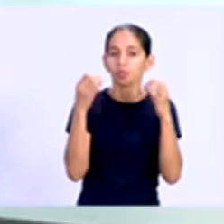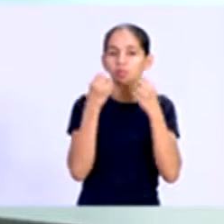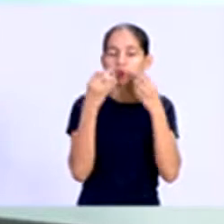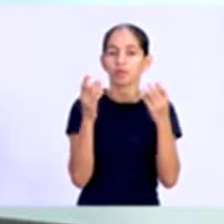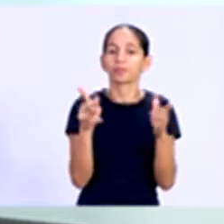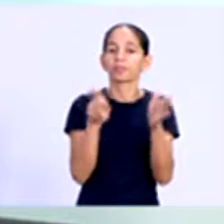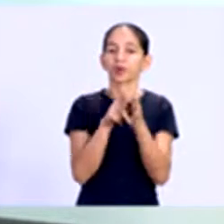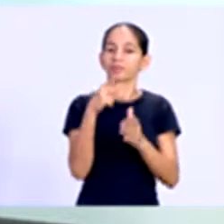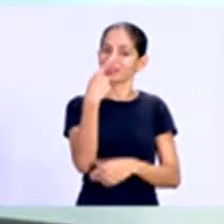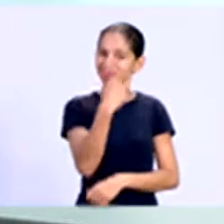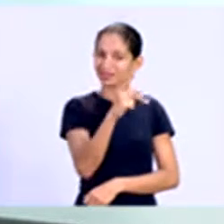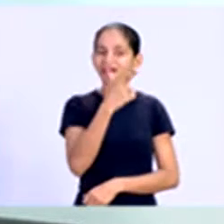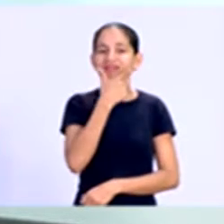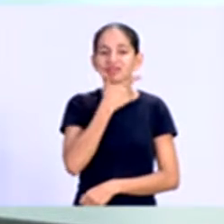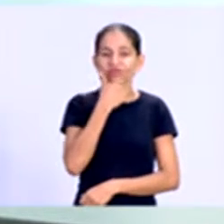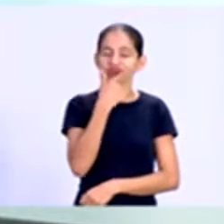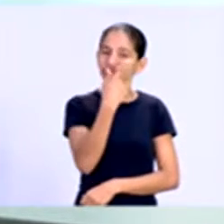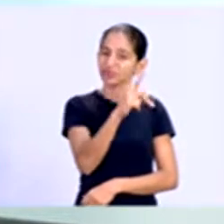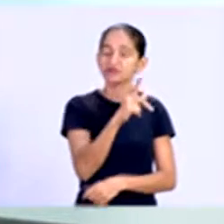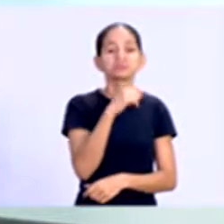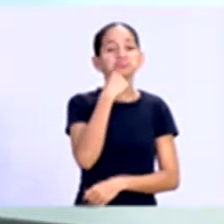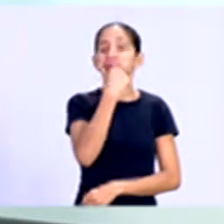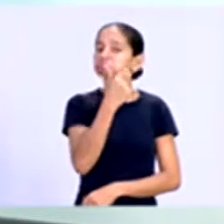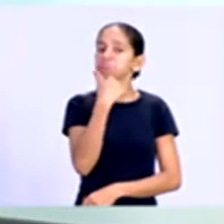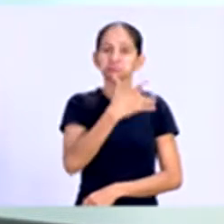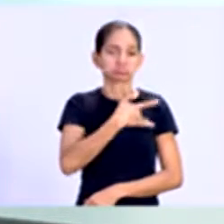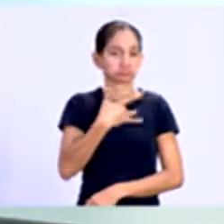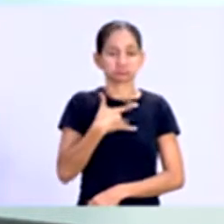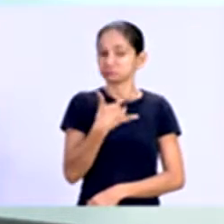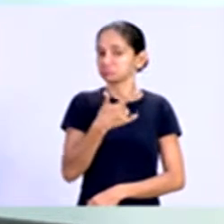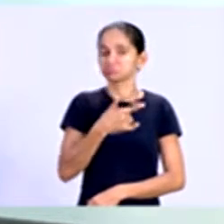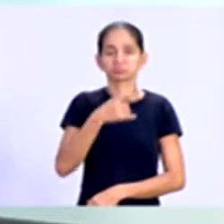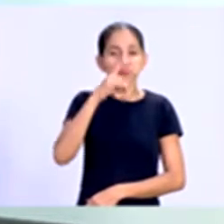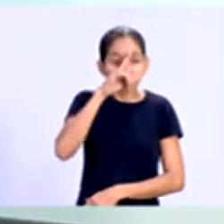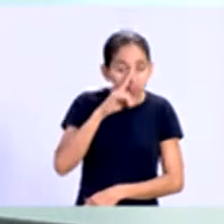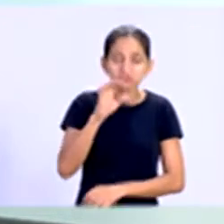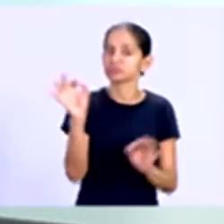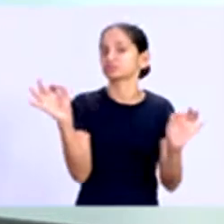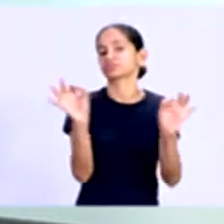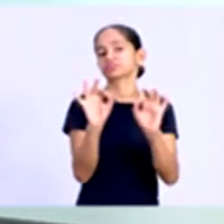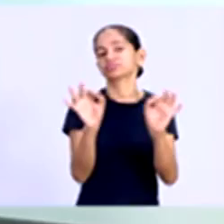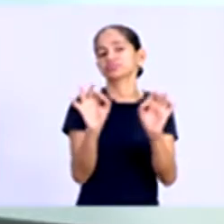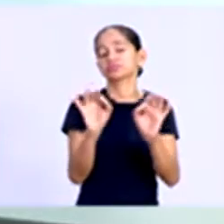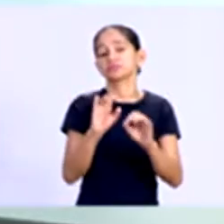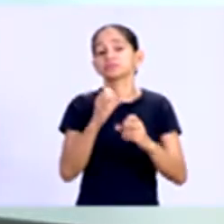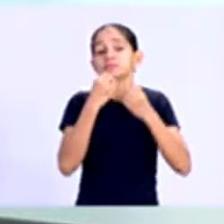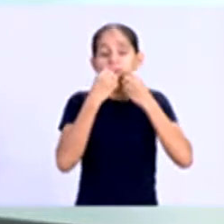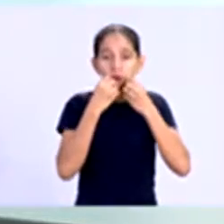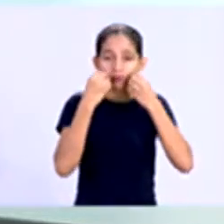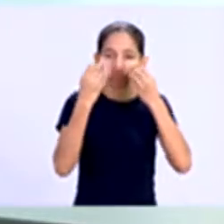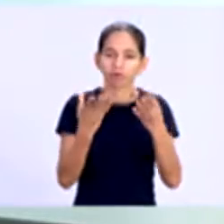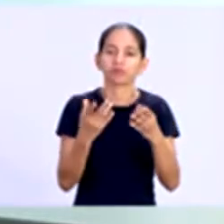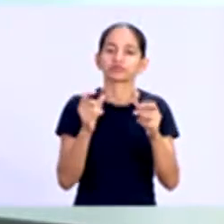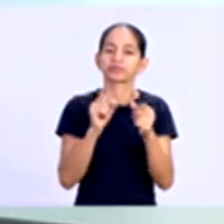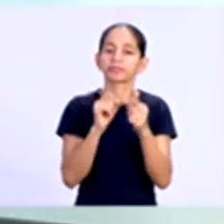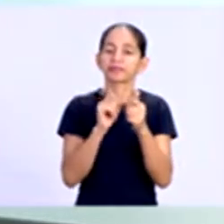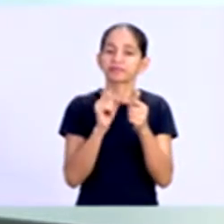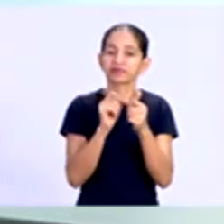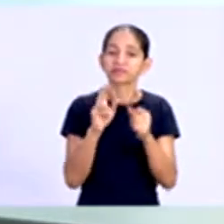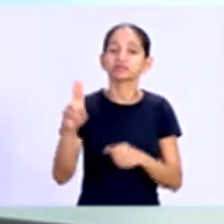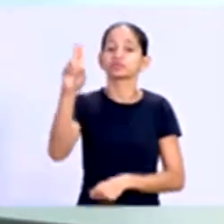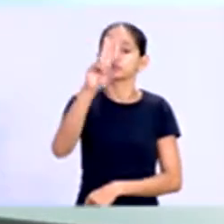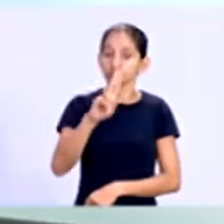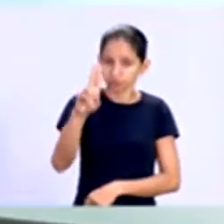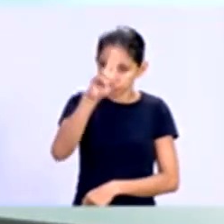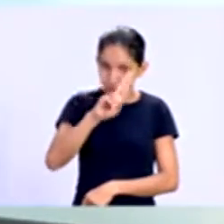Nessa quantidade adequada, não irá trazer risco à saúde do consumidor, mas sim é apenas um micro-organismo útil